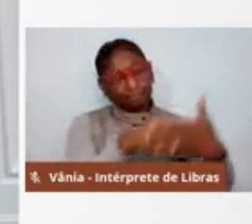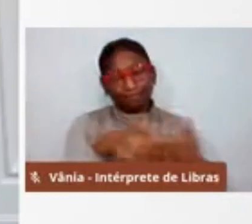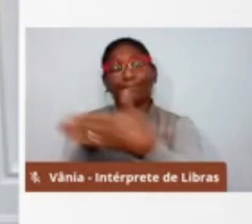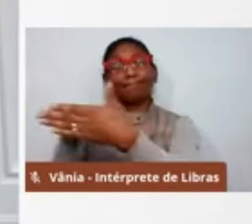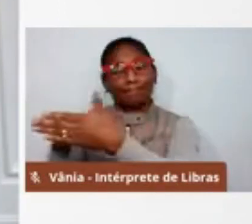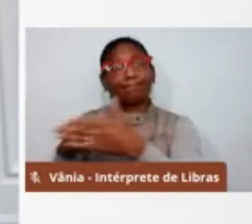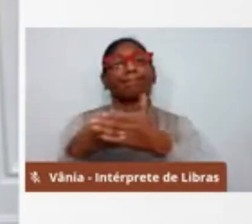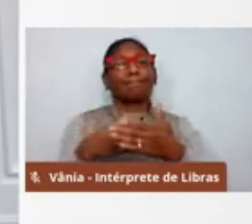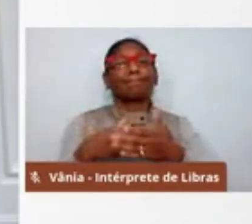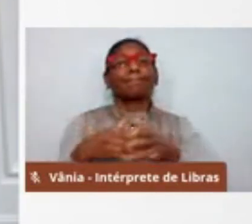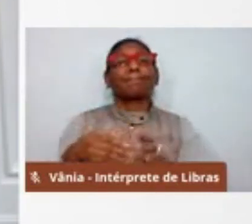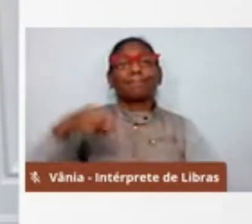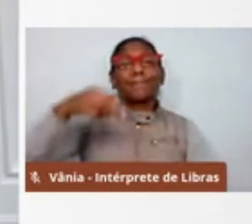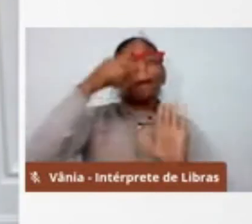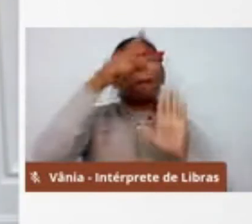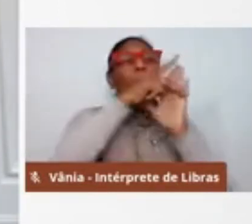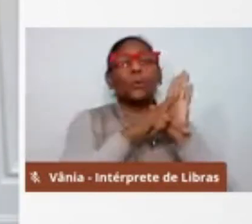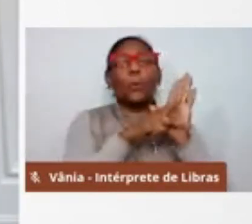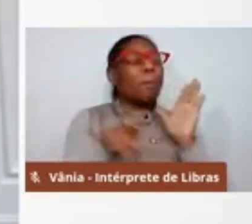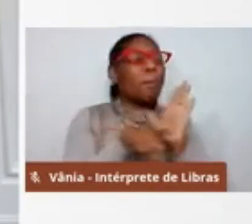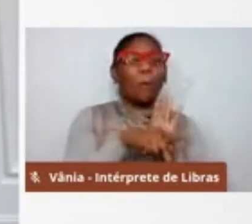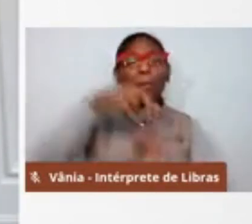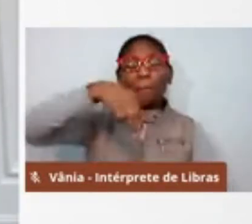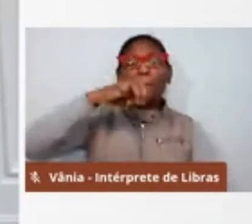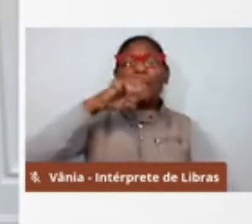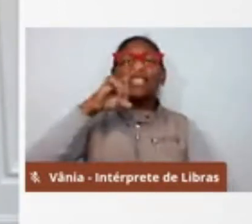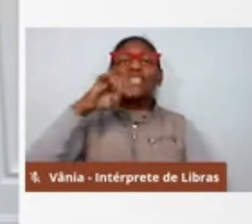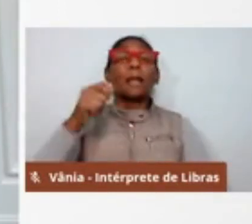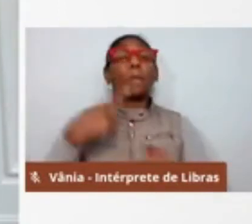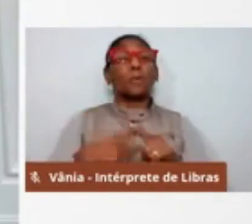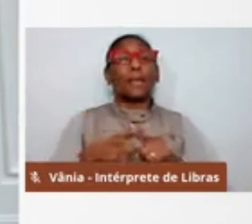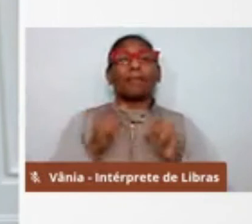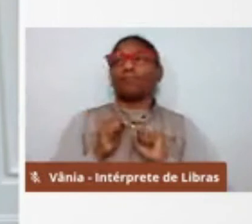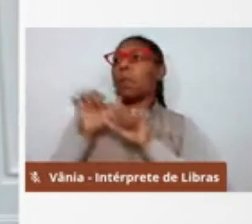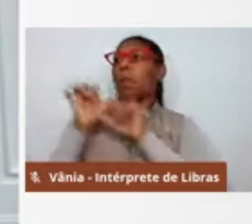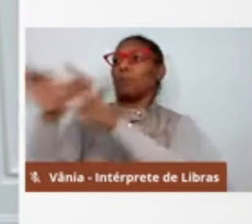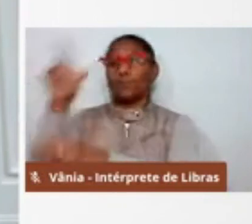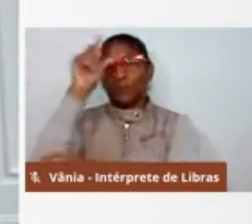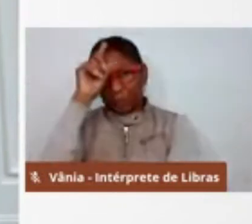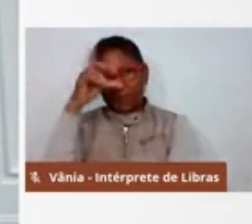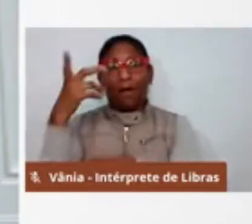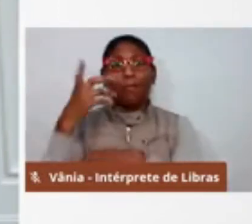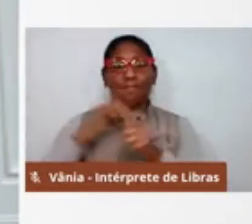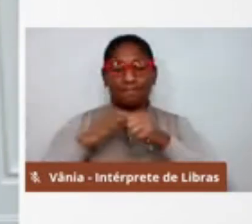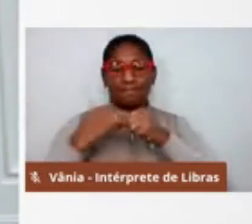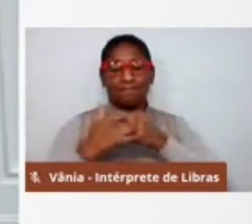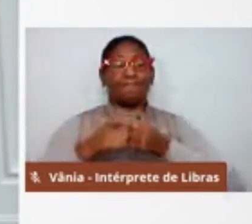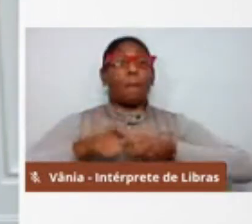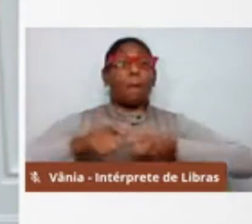restritivas, pelo aumento de demanda de internações de UTI, pelos casos positivos sobre